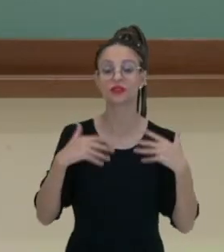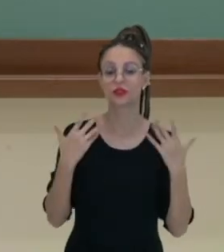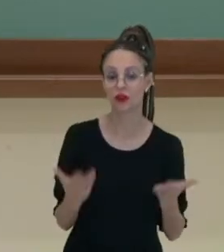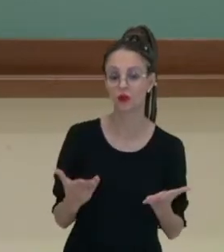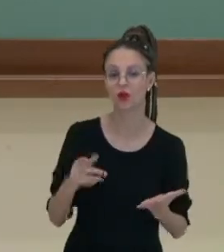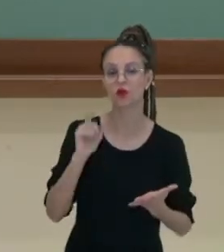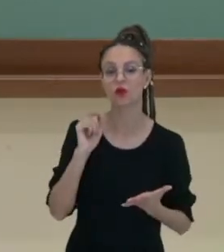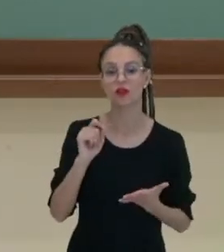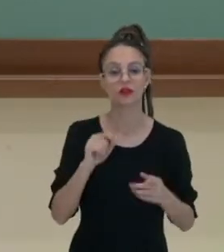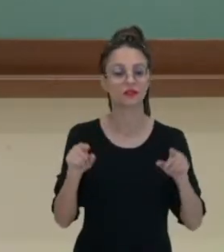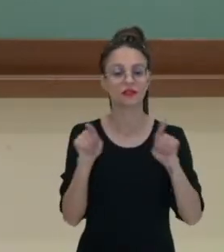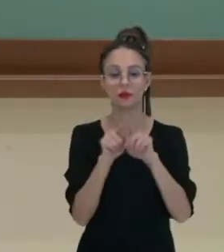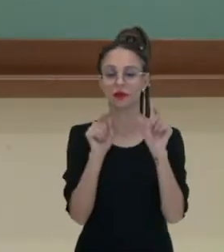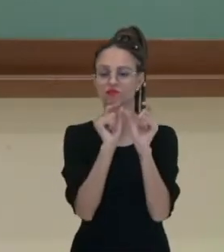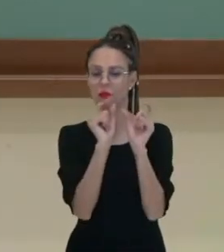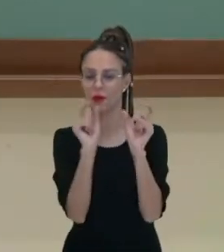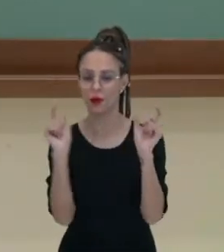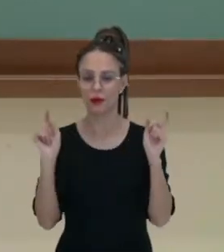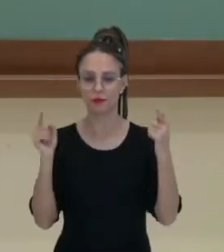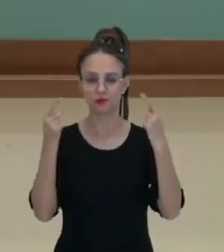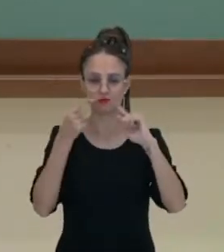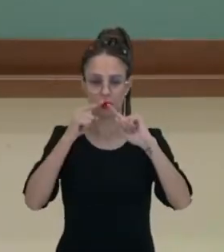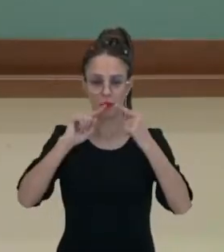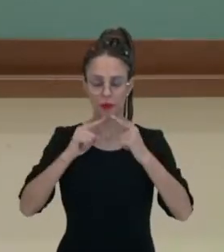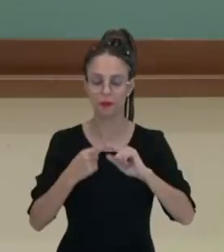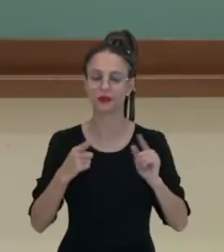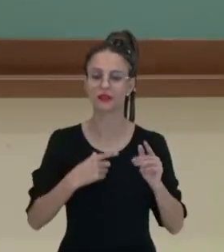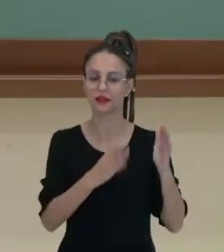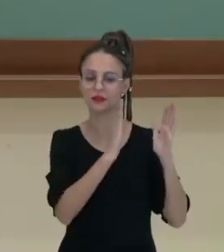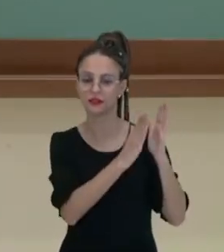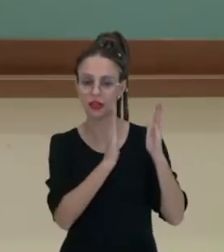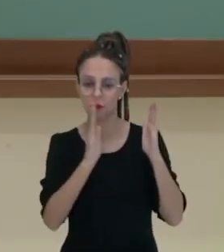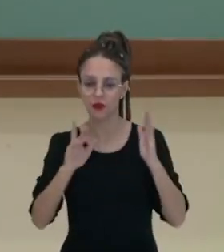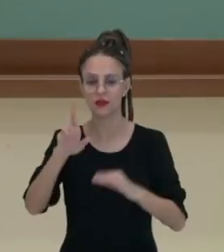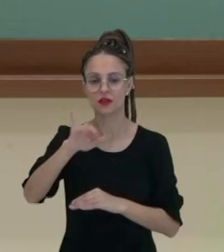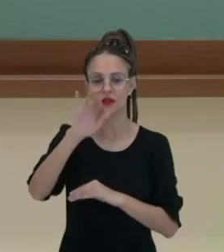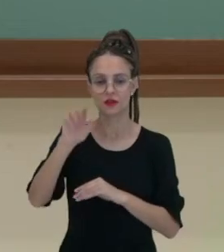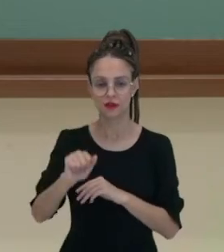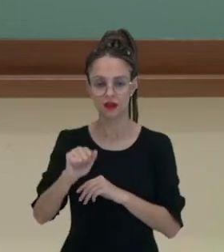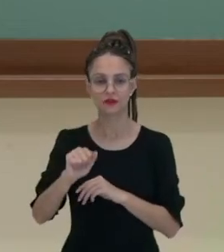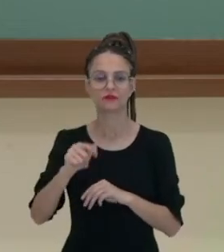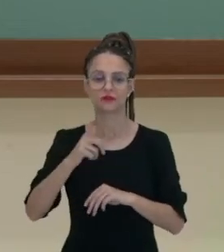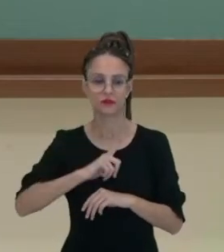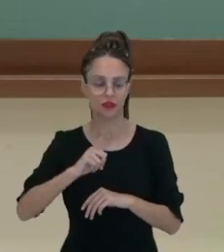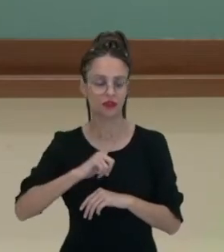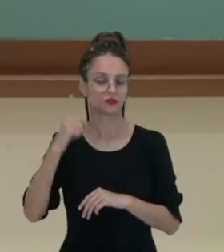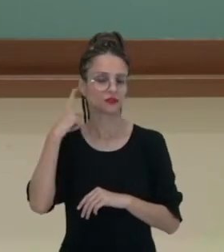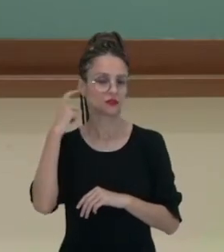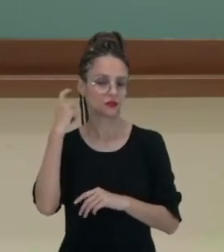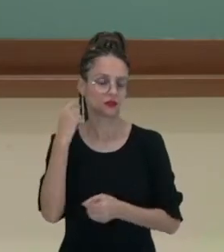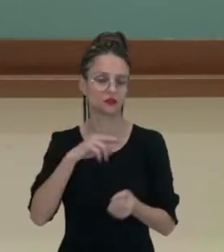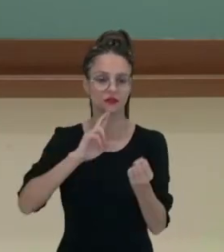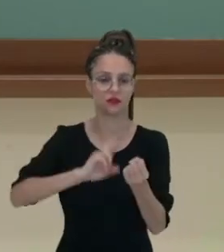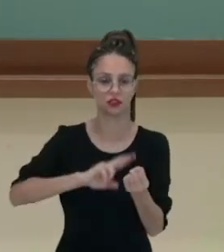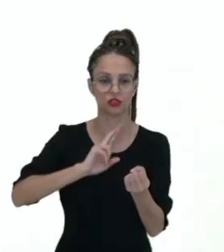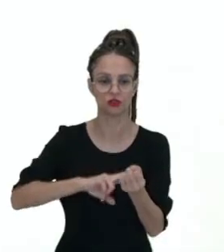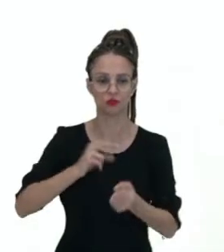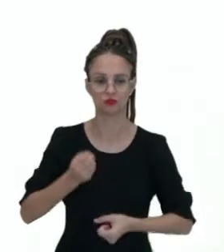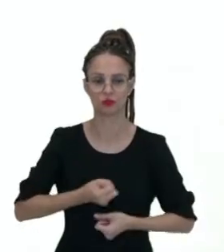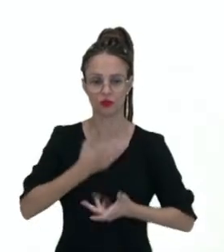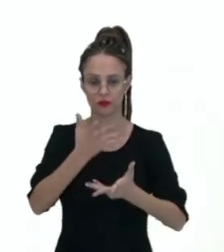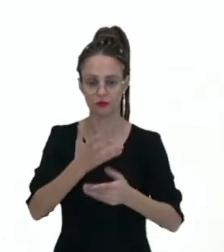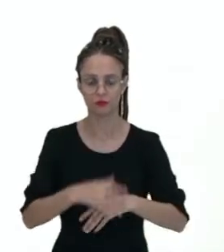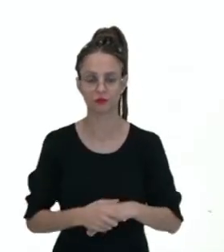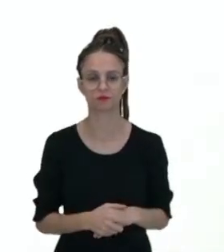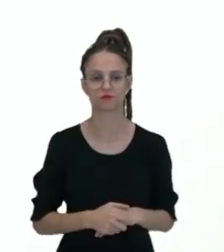uma redondilha, o que ele mais tem? Essa sequência de rimas que provocam a sonoridade poética,